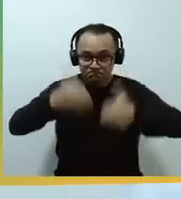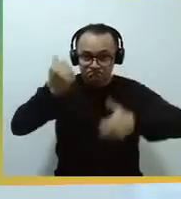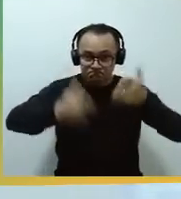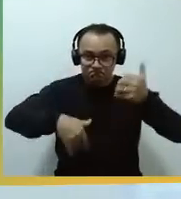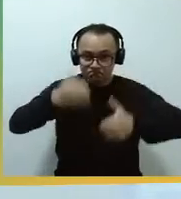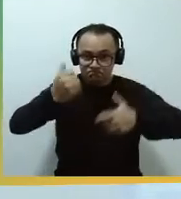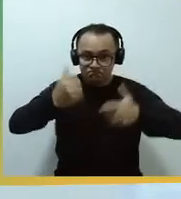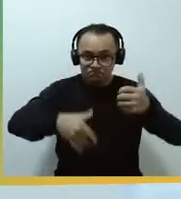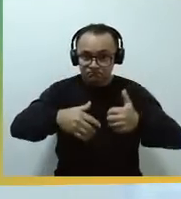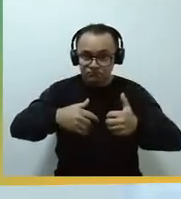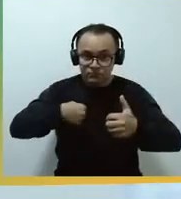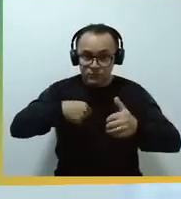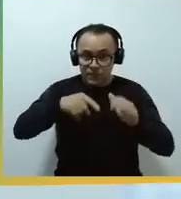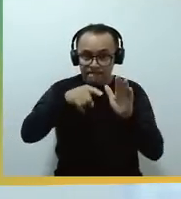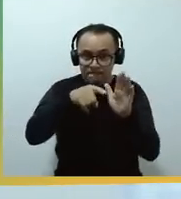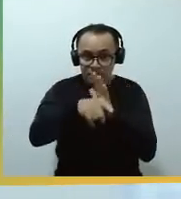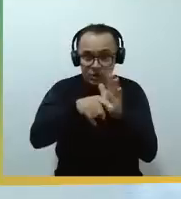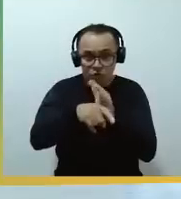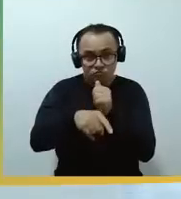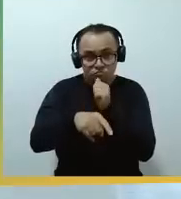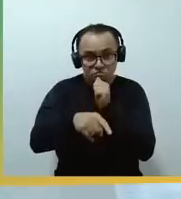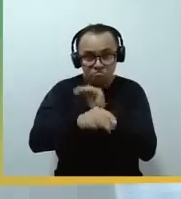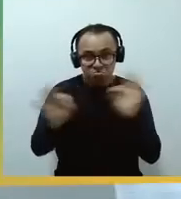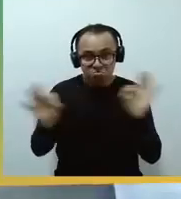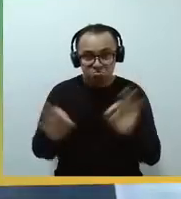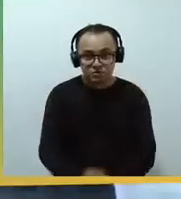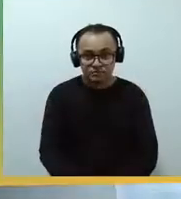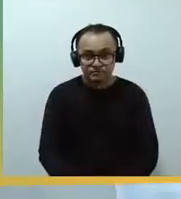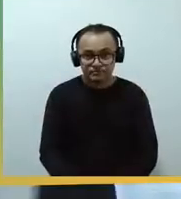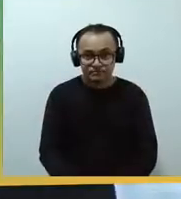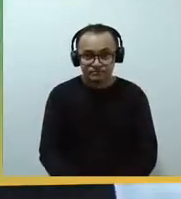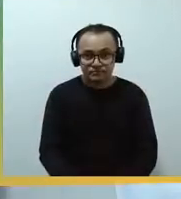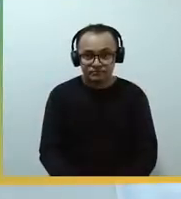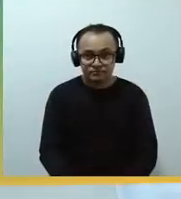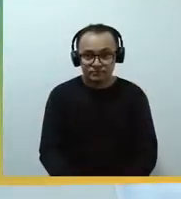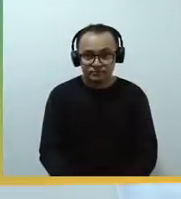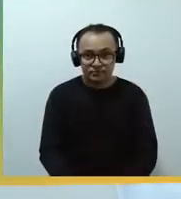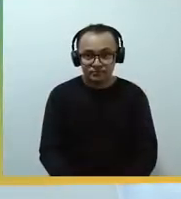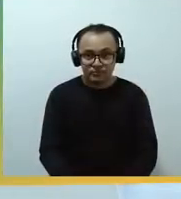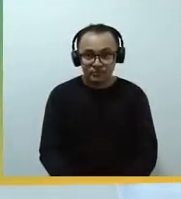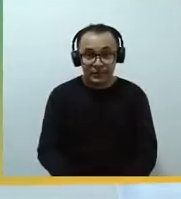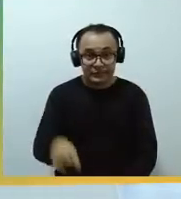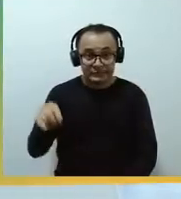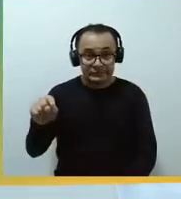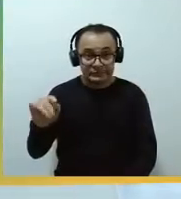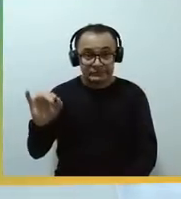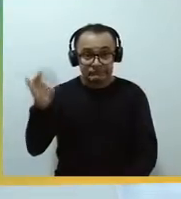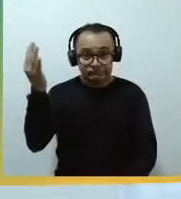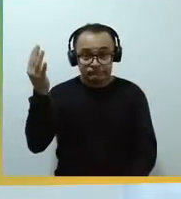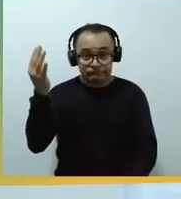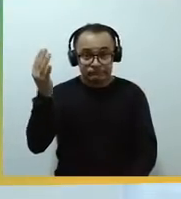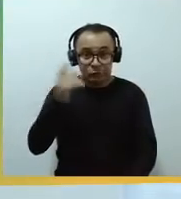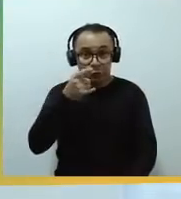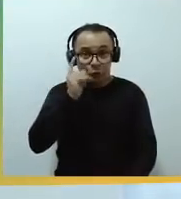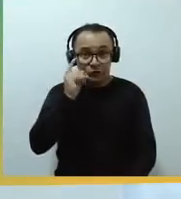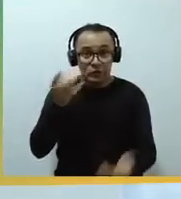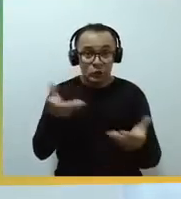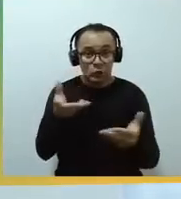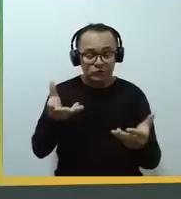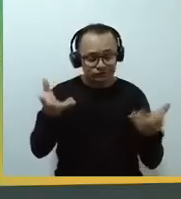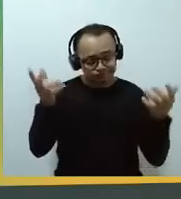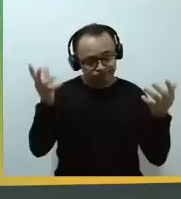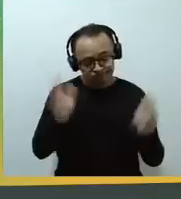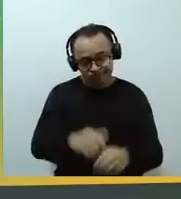sem perguntas, senhor presidente. Eu lamento a situação que foi ontem e hoje.